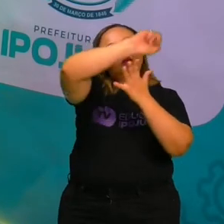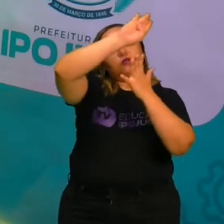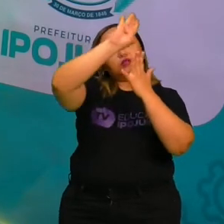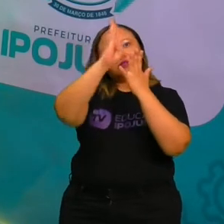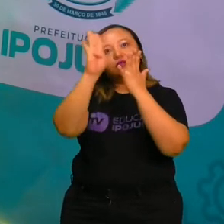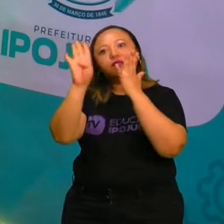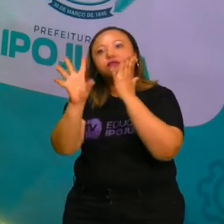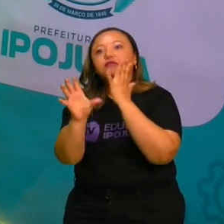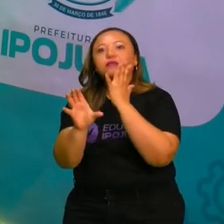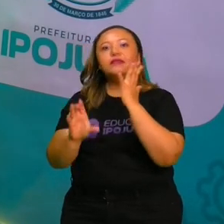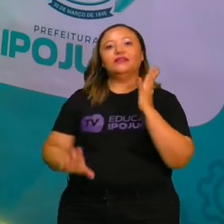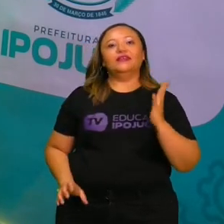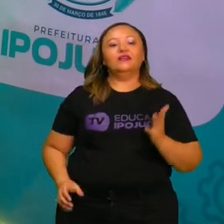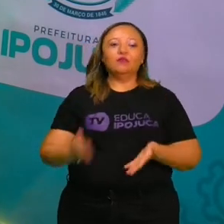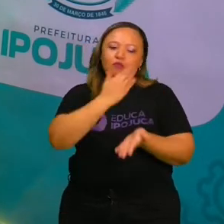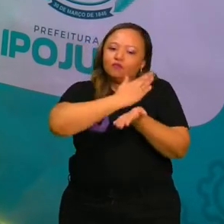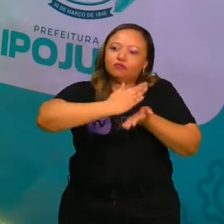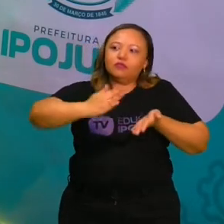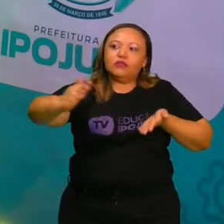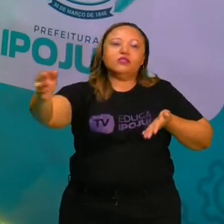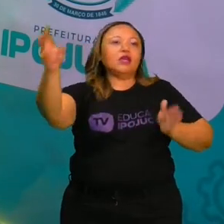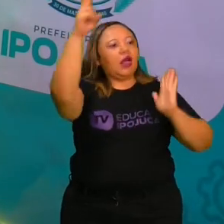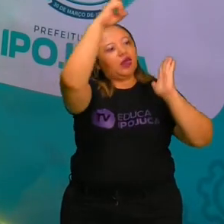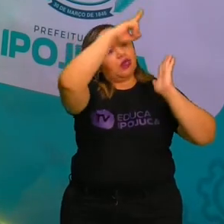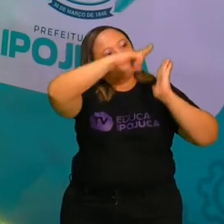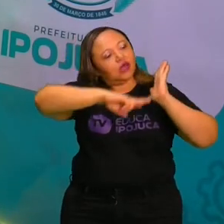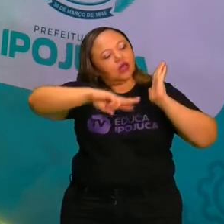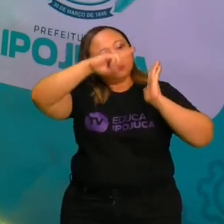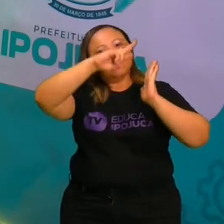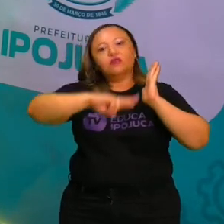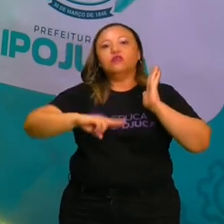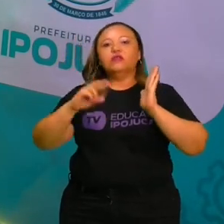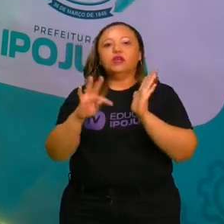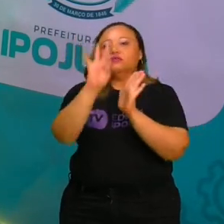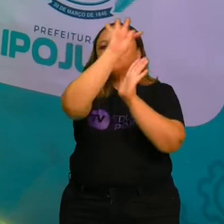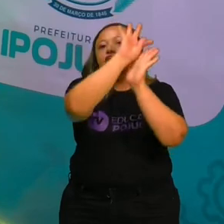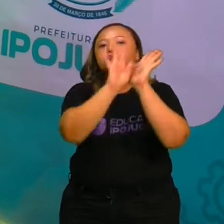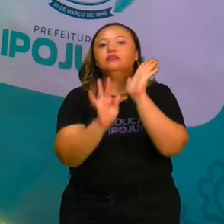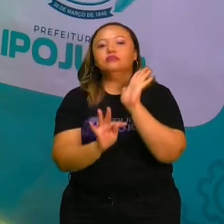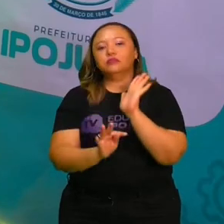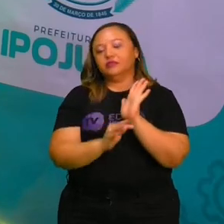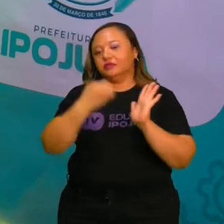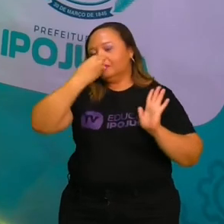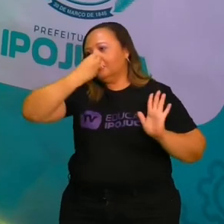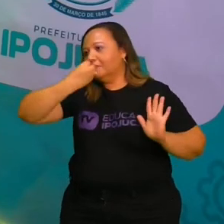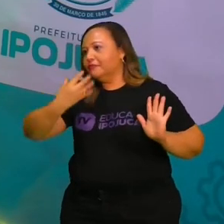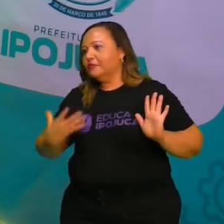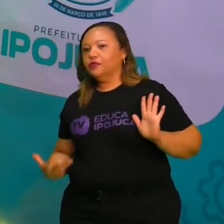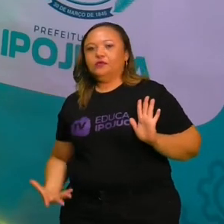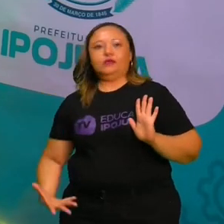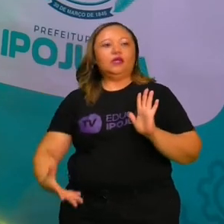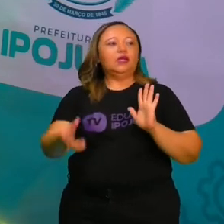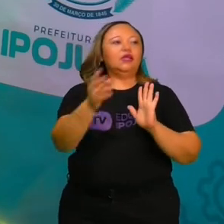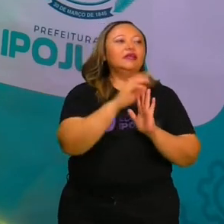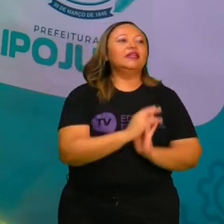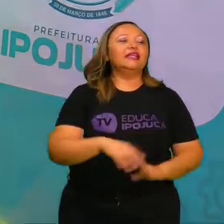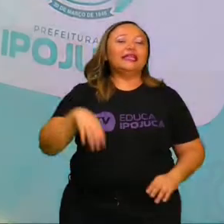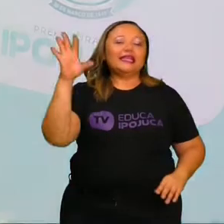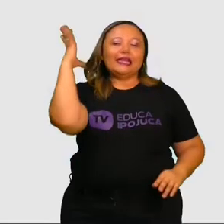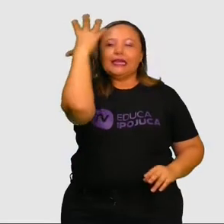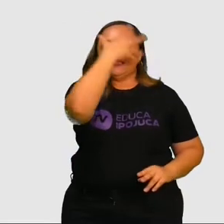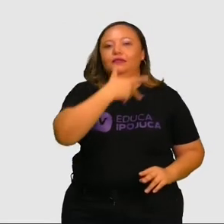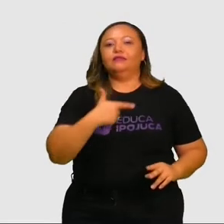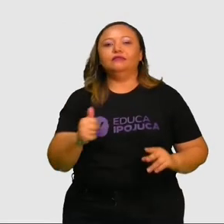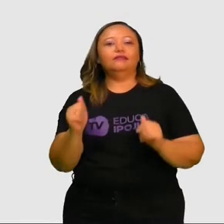juntos? Então, vamos começar com essa leitura maravilhosa desse texto, esse poema, esse texto lindo e maravilhoso. Vamos